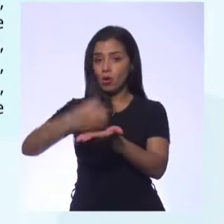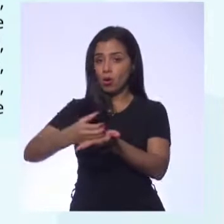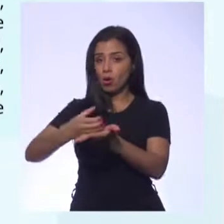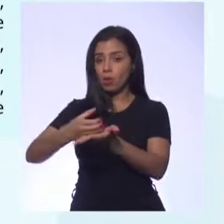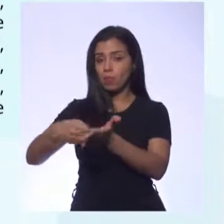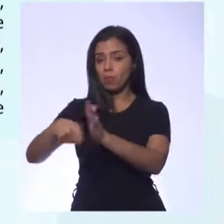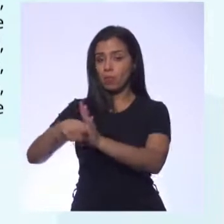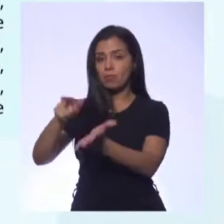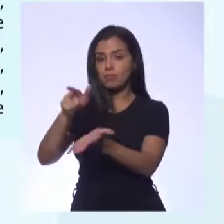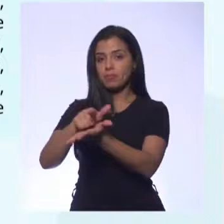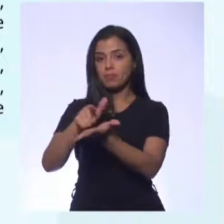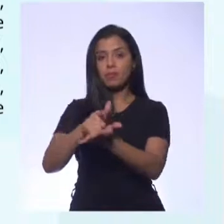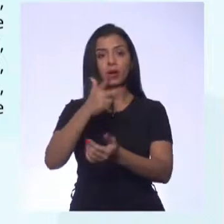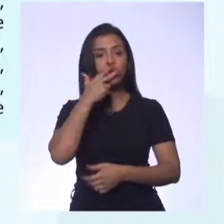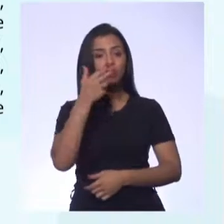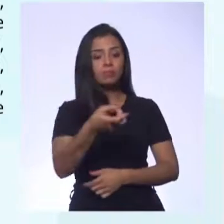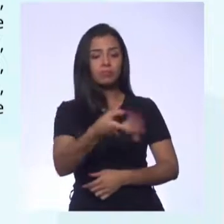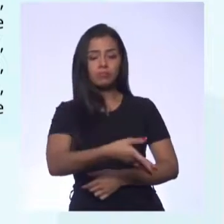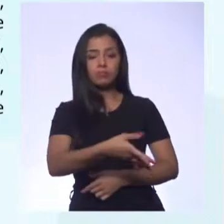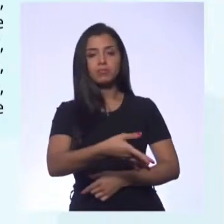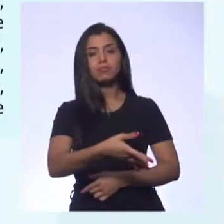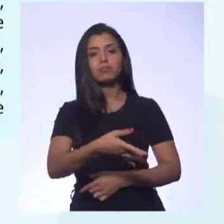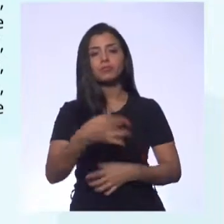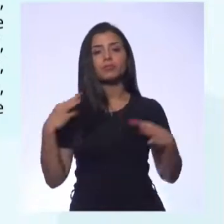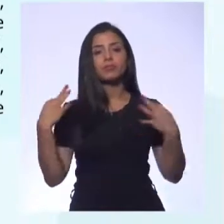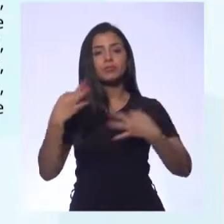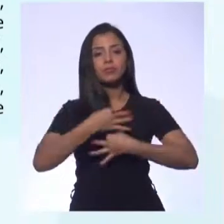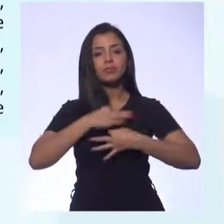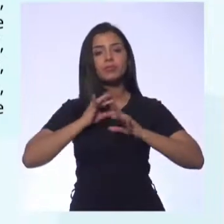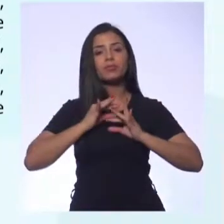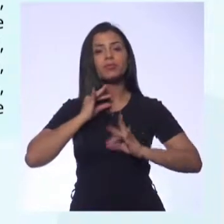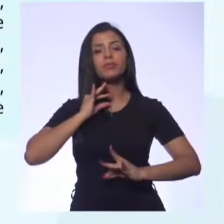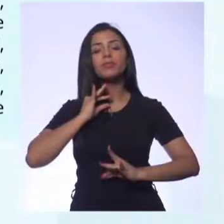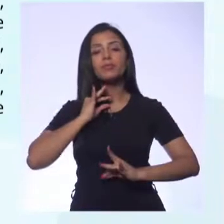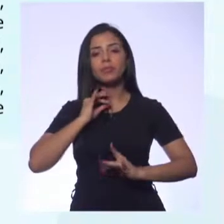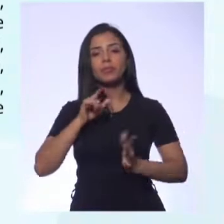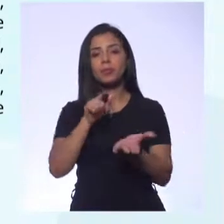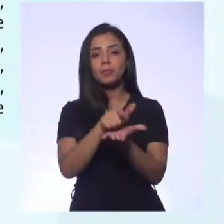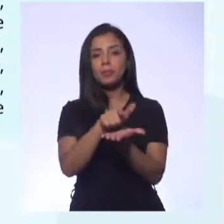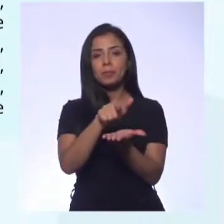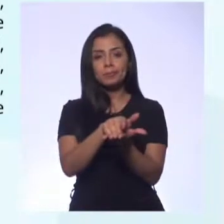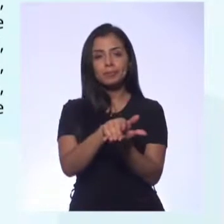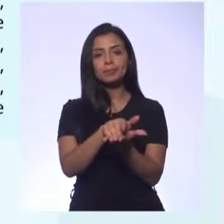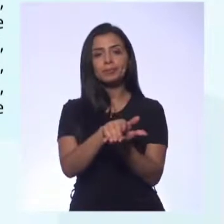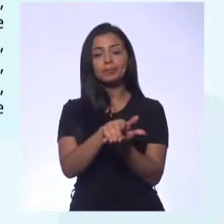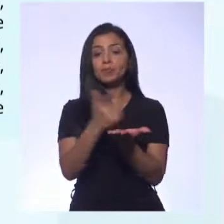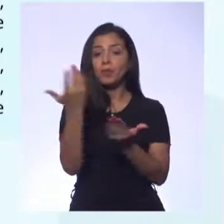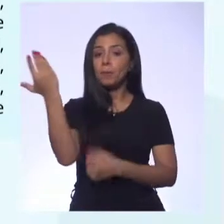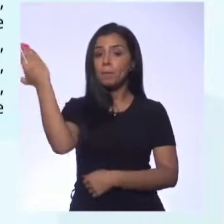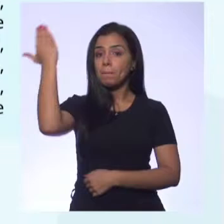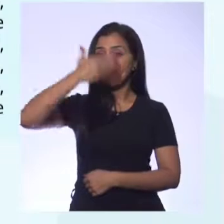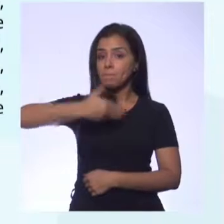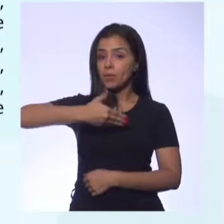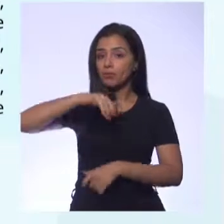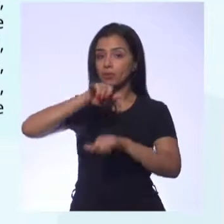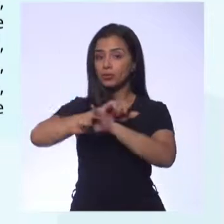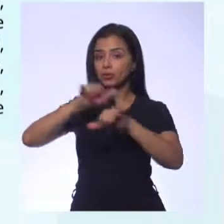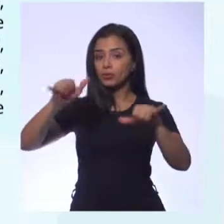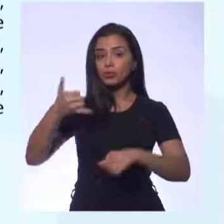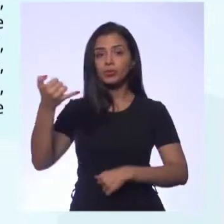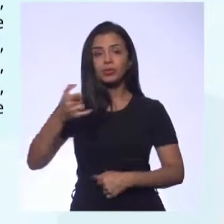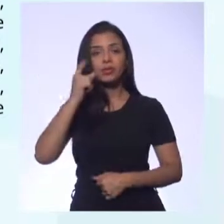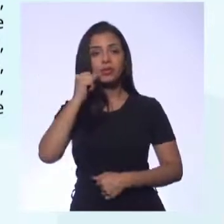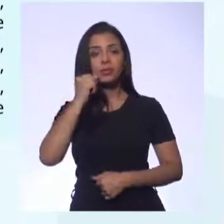papel, cigarro, fósforo, telefone interno, externo, papéis, prova de anúncio, caneta e